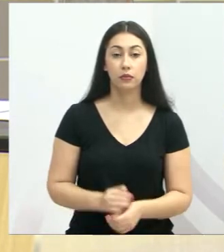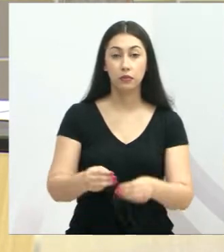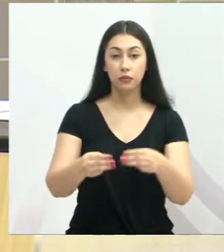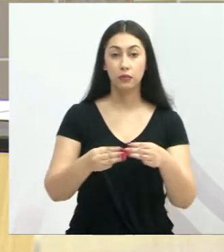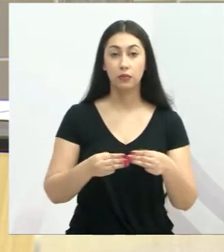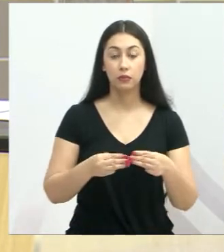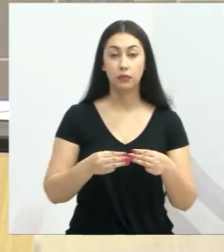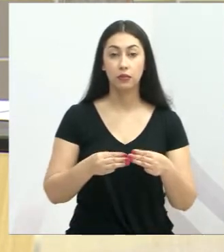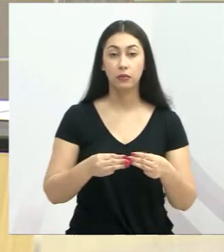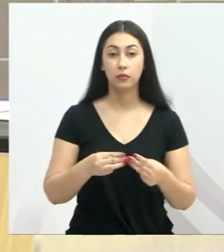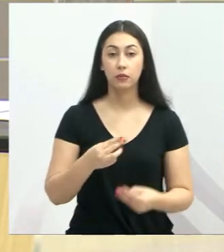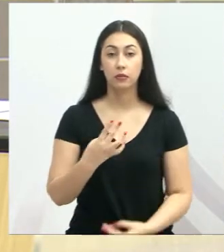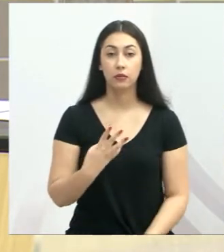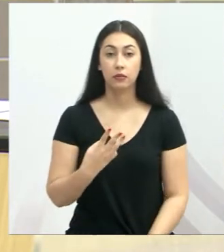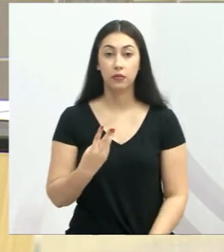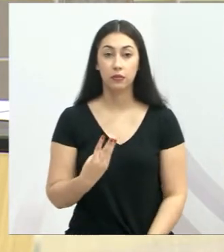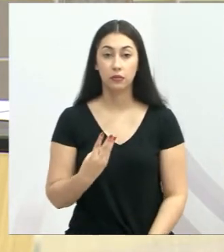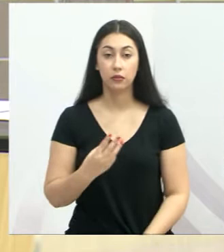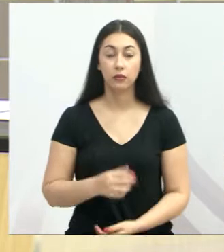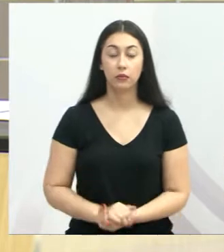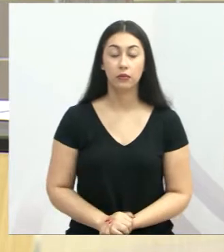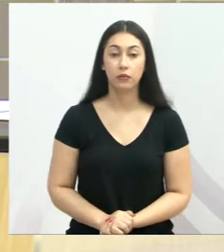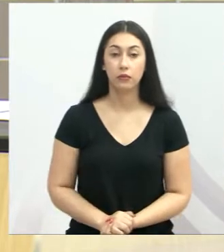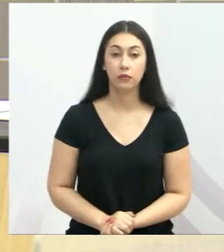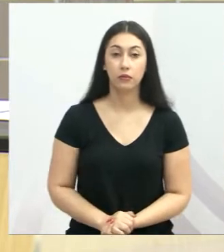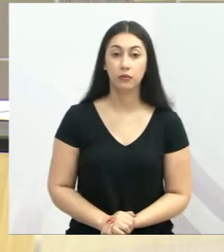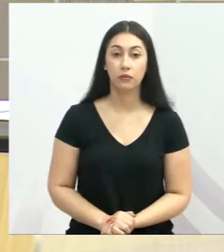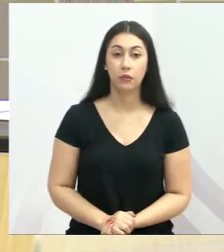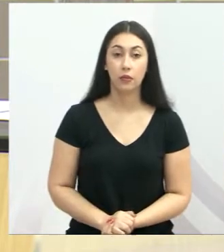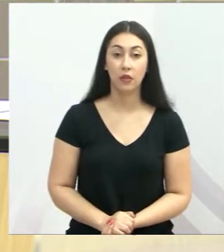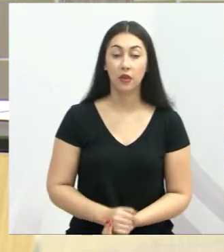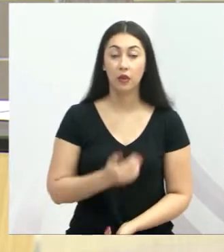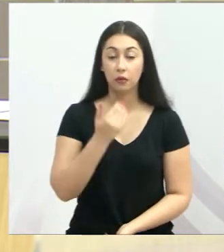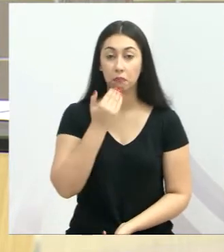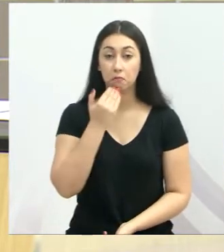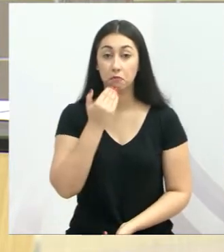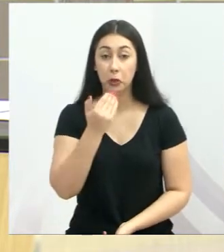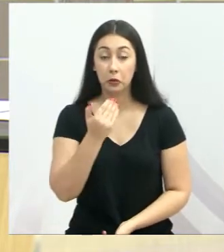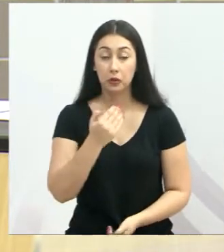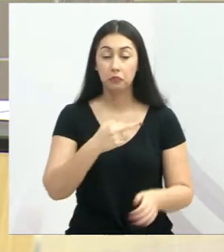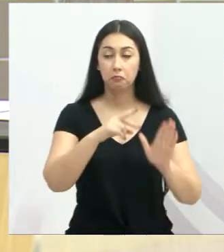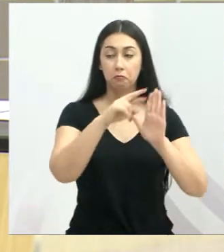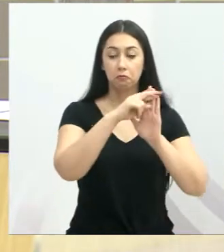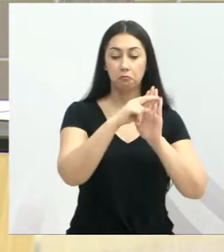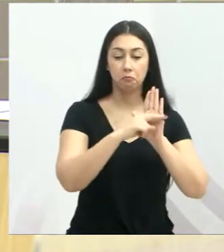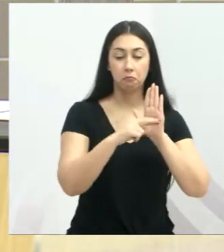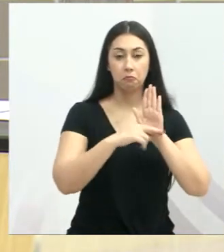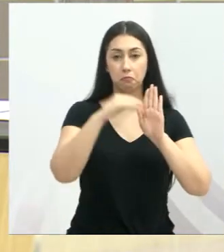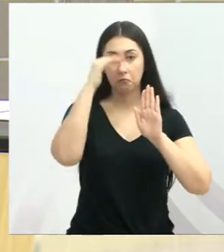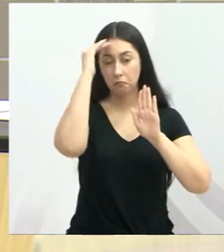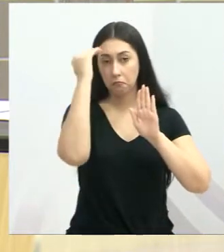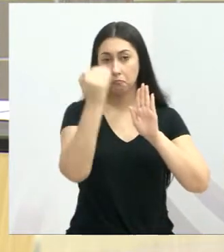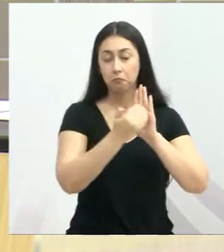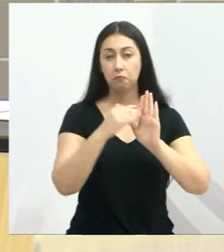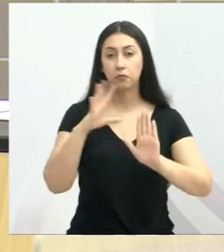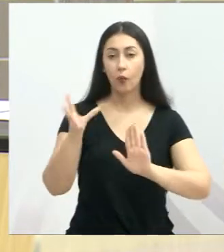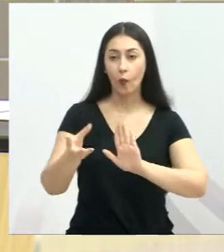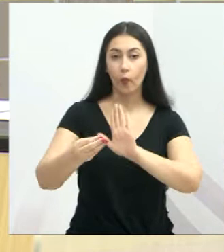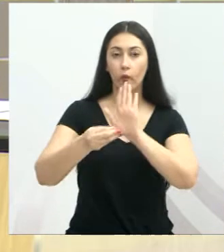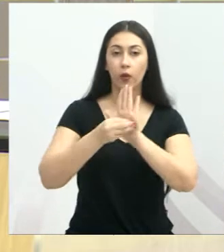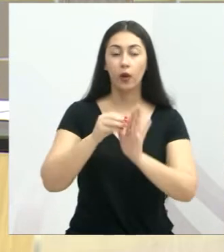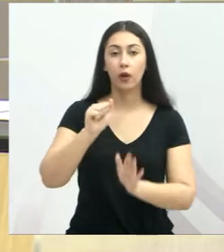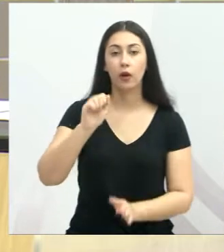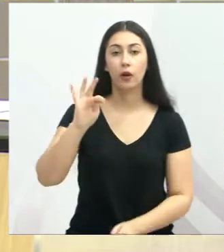Moção 043, 2021. Requeremos, cumpridas as formalidades regimentais, seja constatada na ata dos